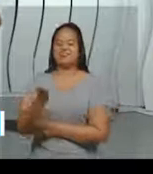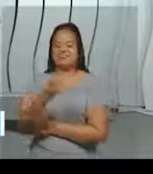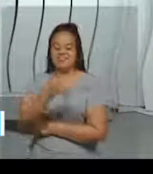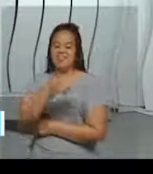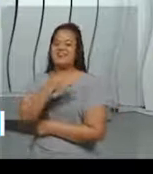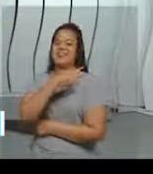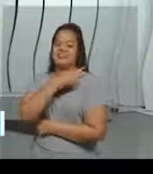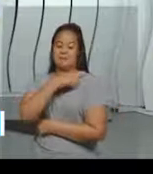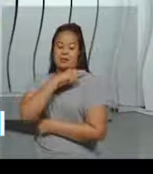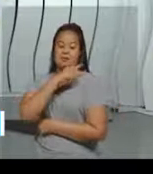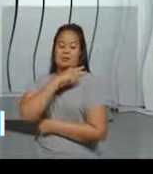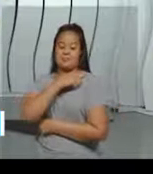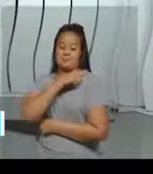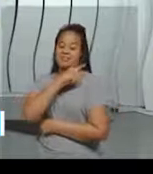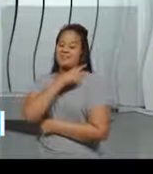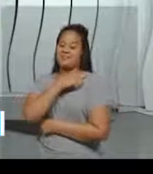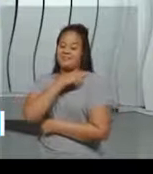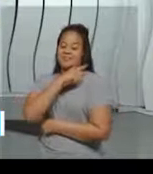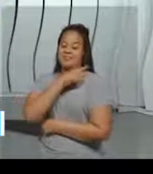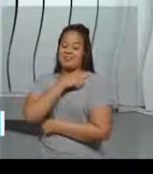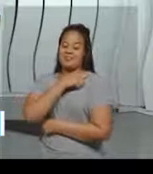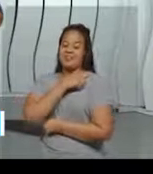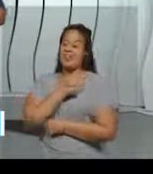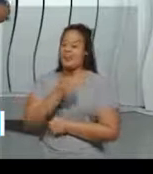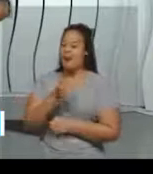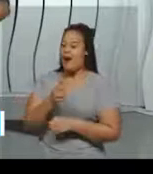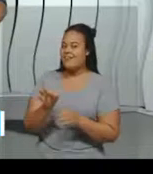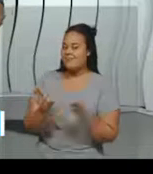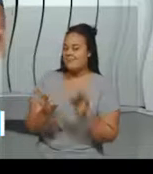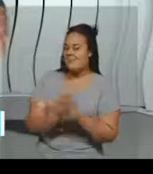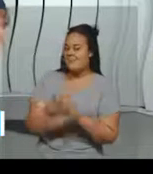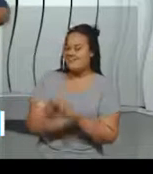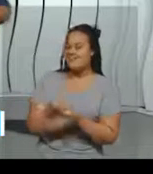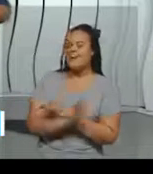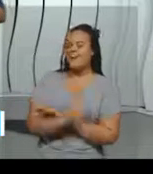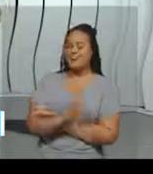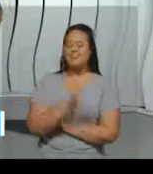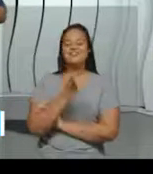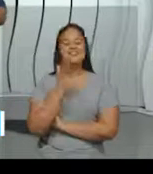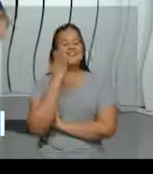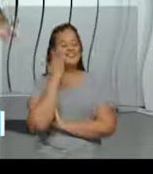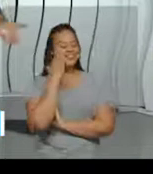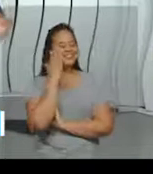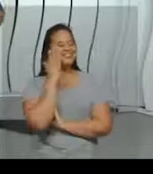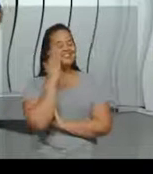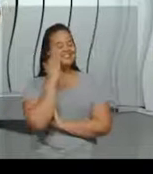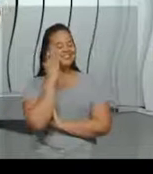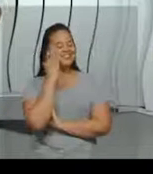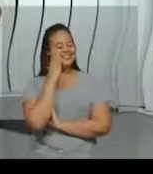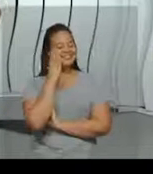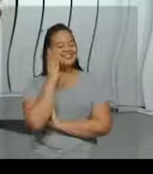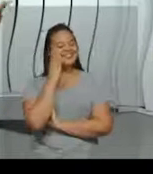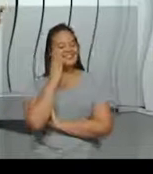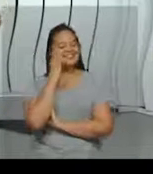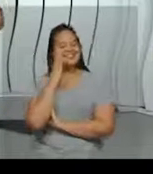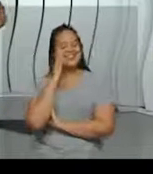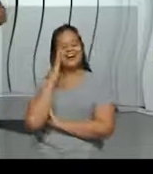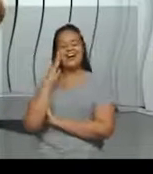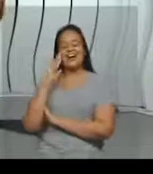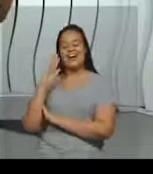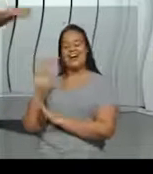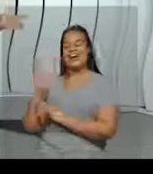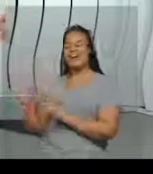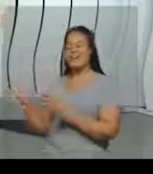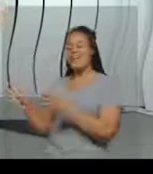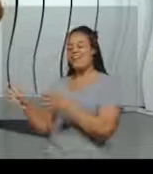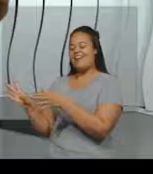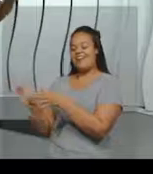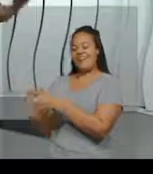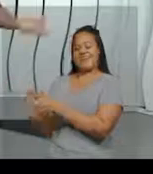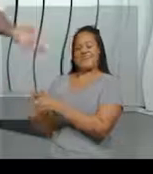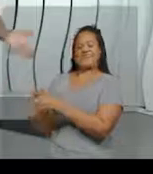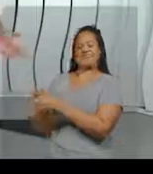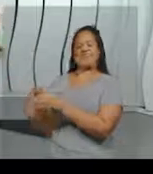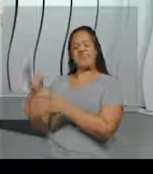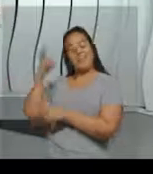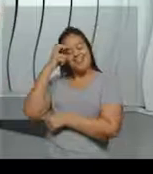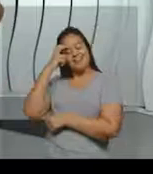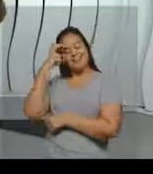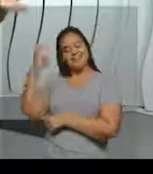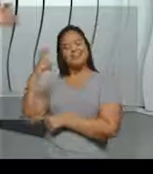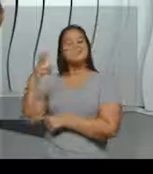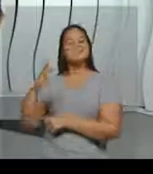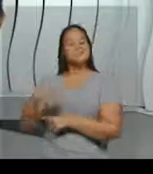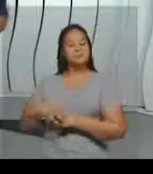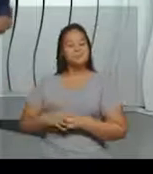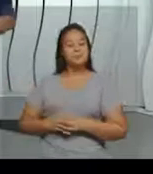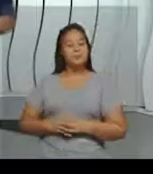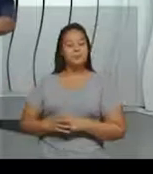já terminando o primeiro ano do ensino médio, já estão cada vez mais familiarizados com essa cultura.